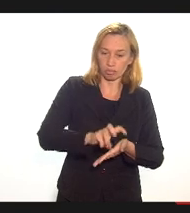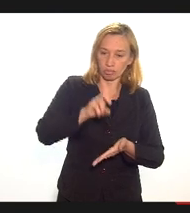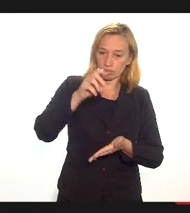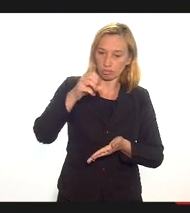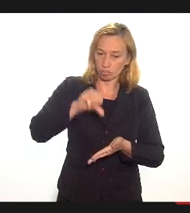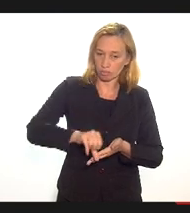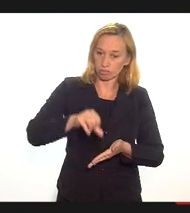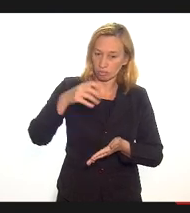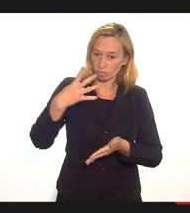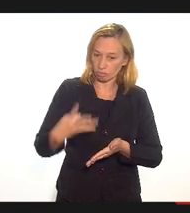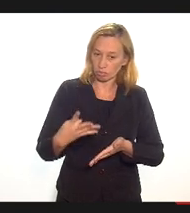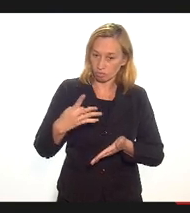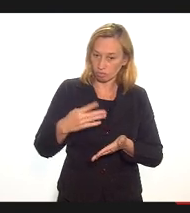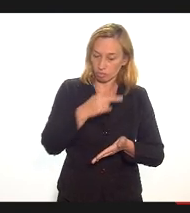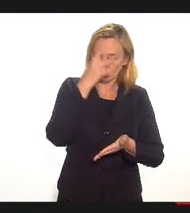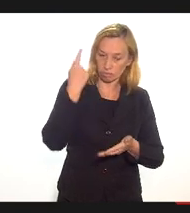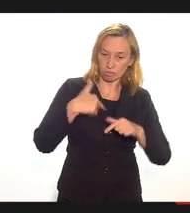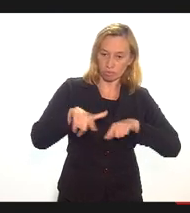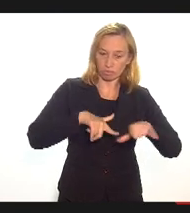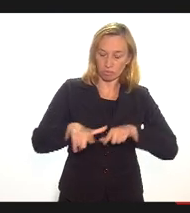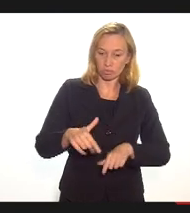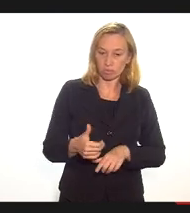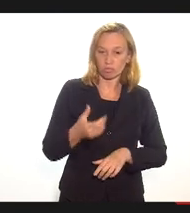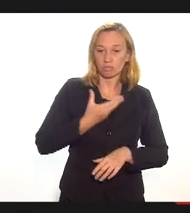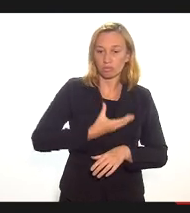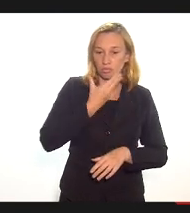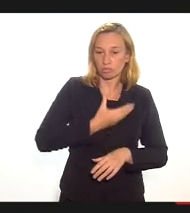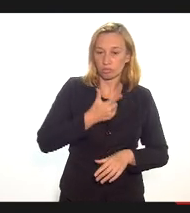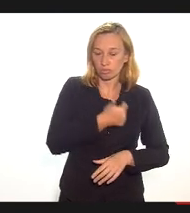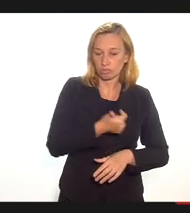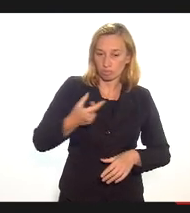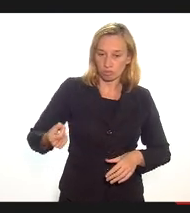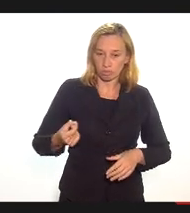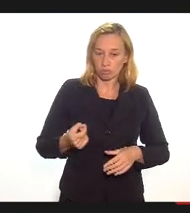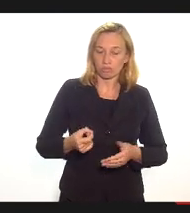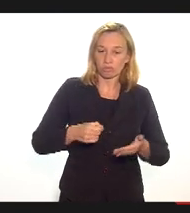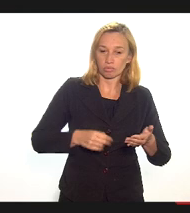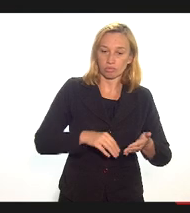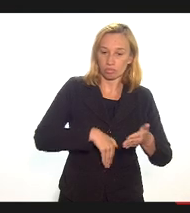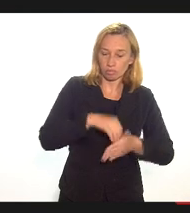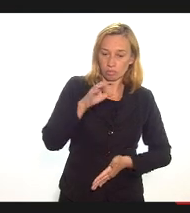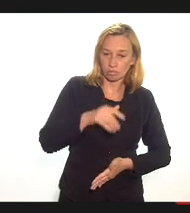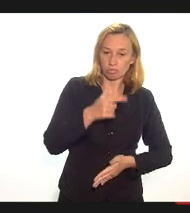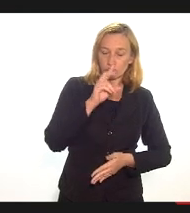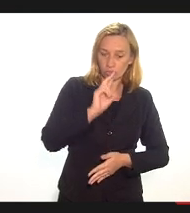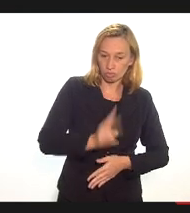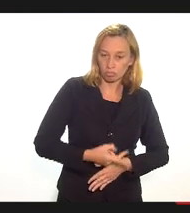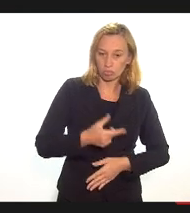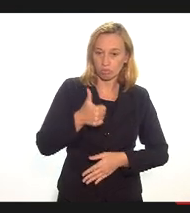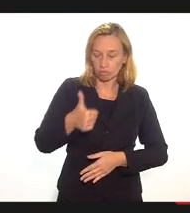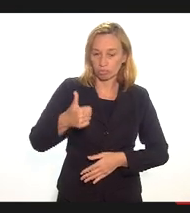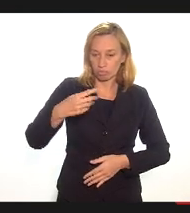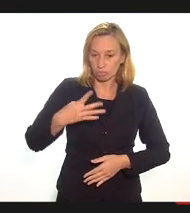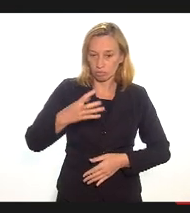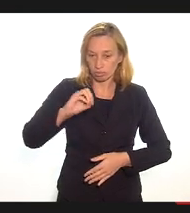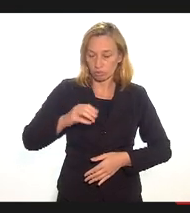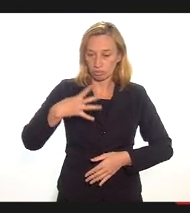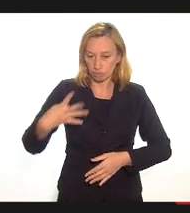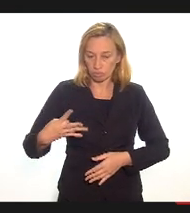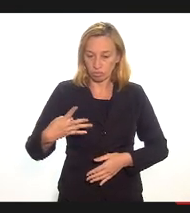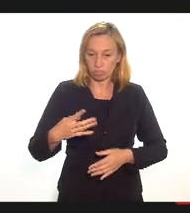594 trabalhadores. Em dezembro de 2020, ele demitiu 2.104 trabalhadores. Em fevereiro